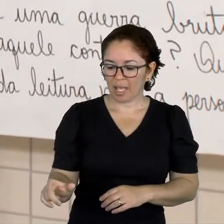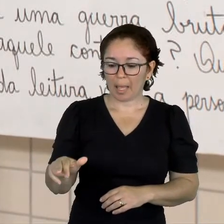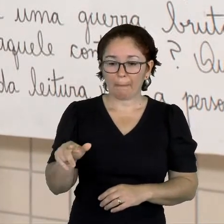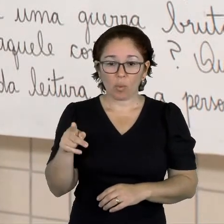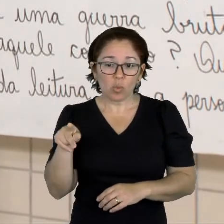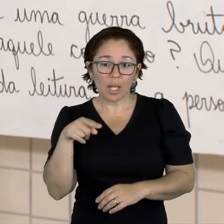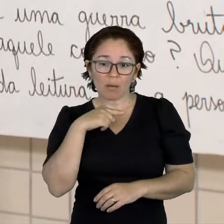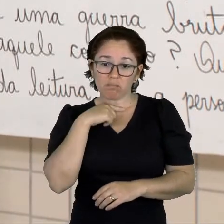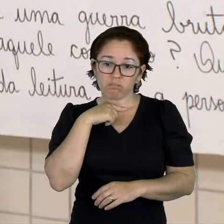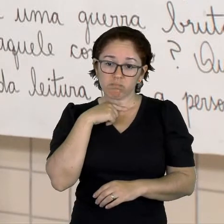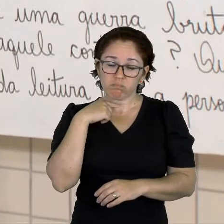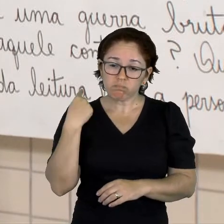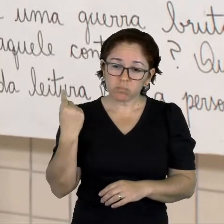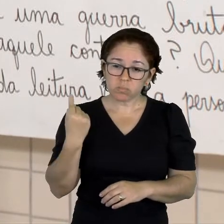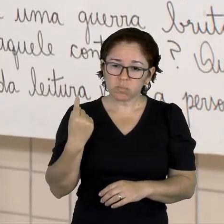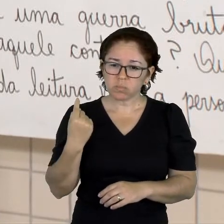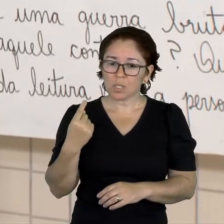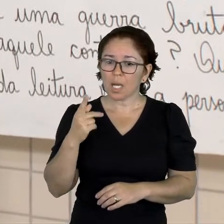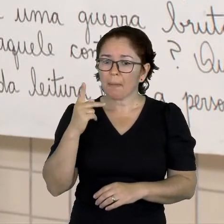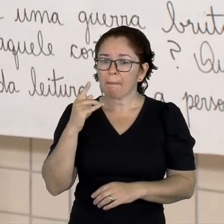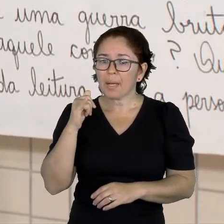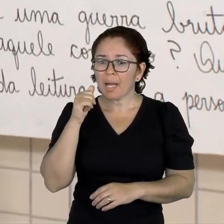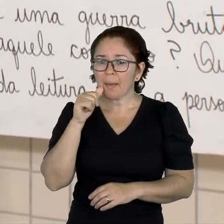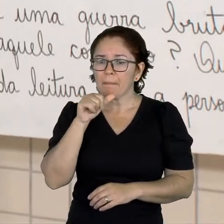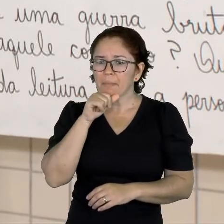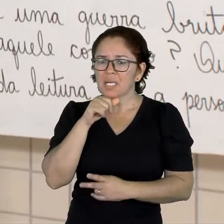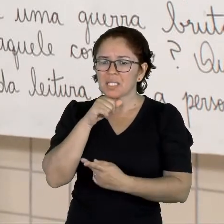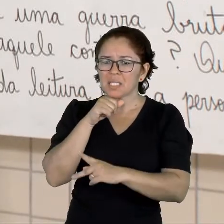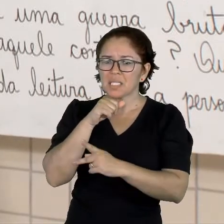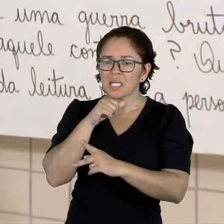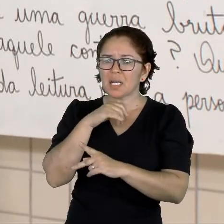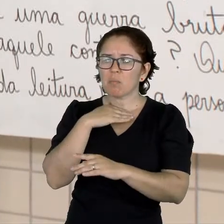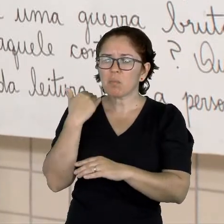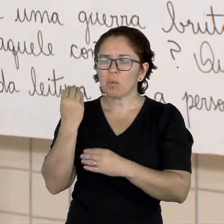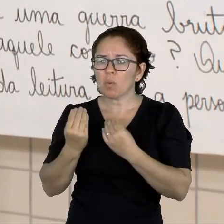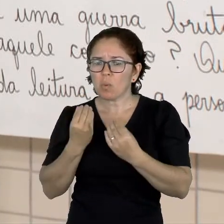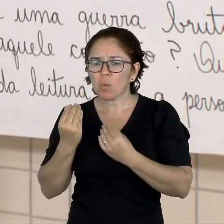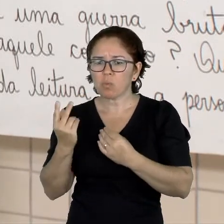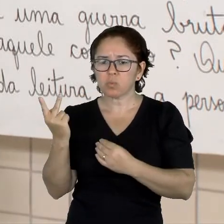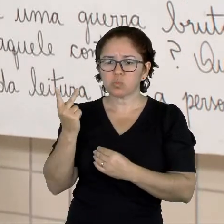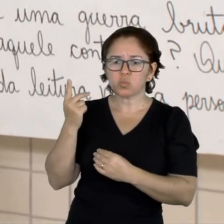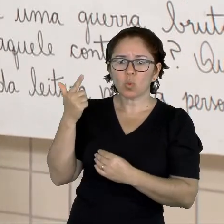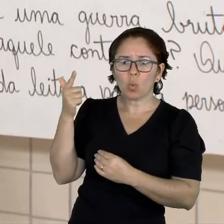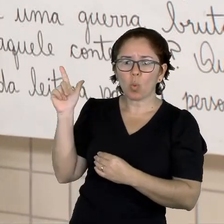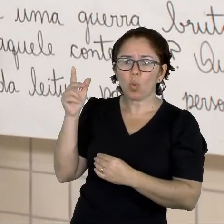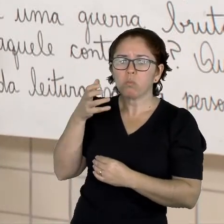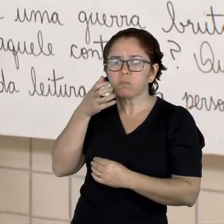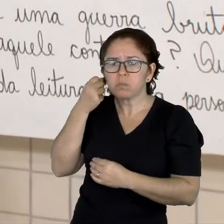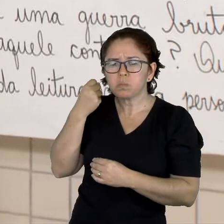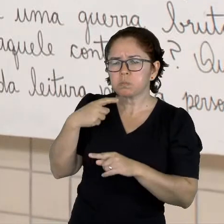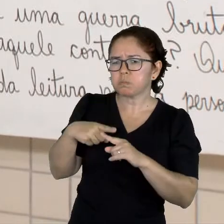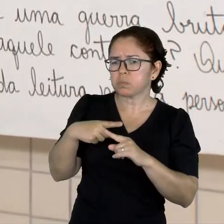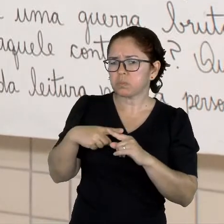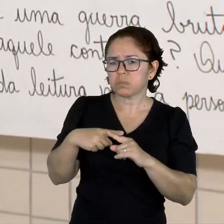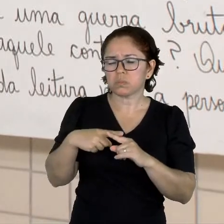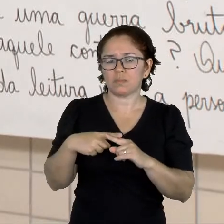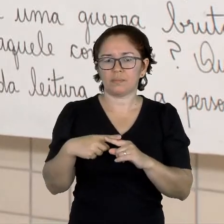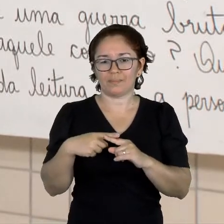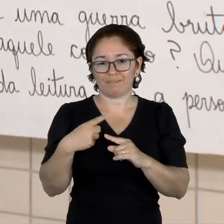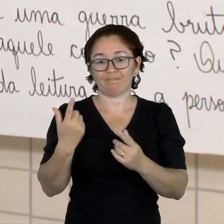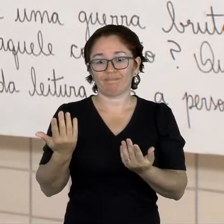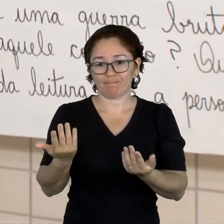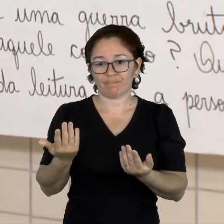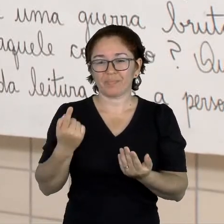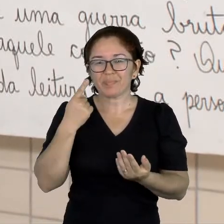como que ela perdeu os pais, por que esse casal teve que adotá-la, né? E aí percebam ó, que a Morte está